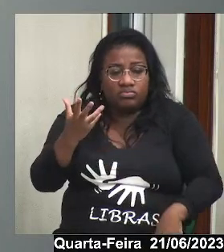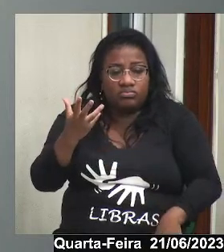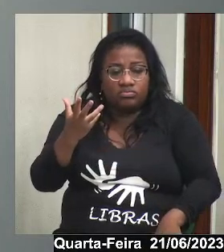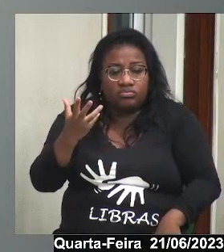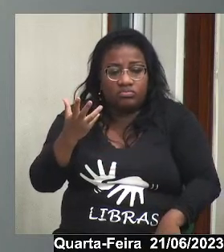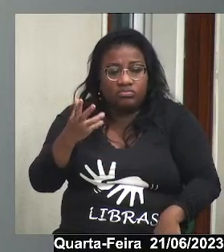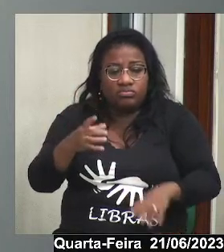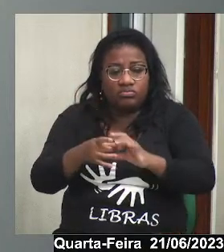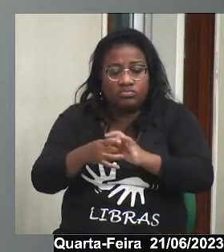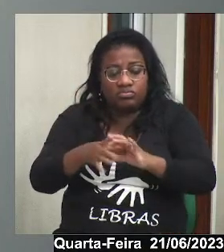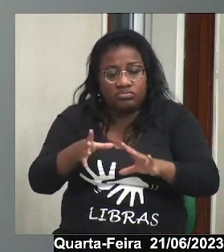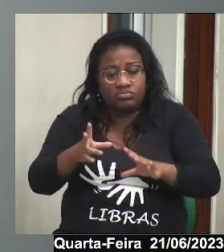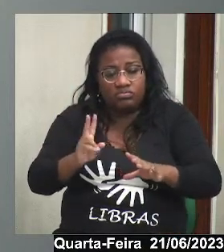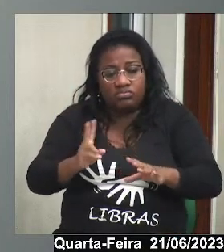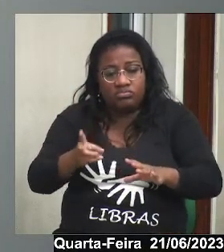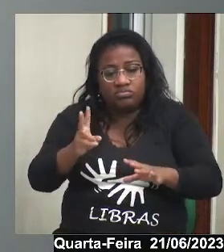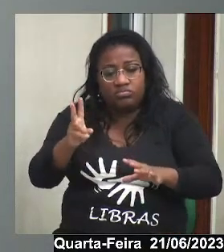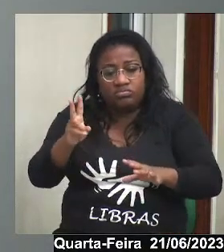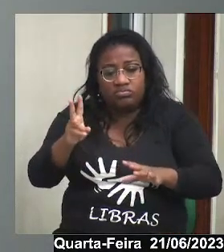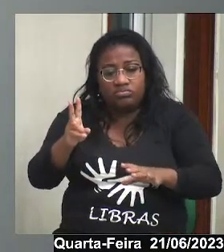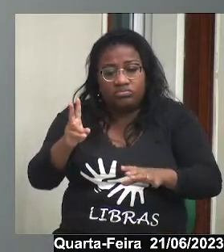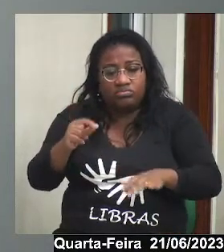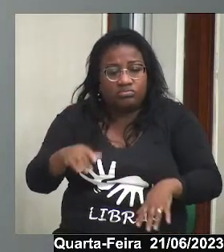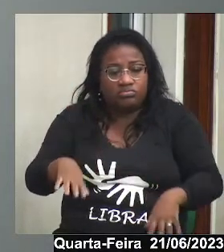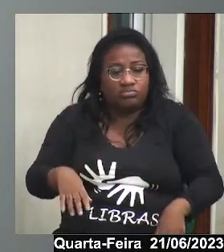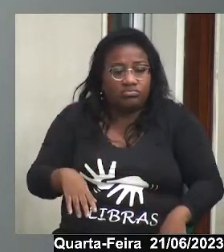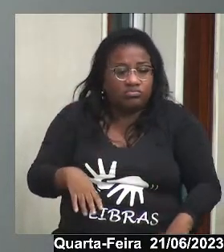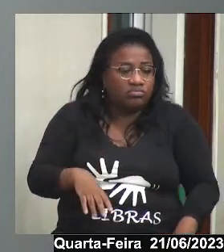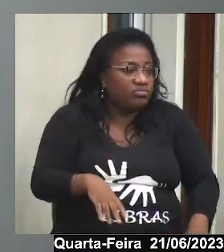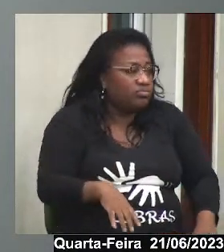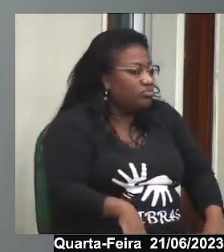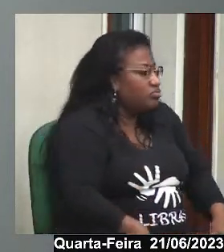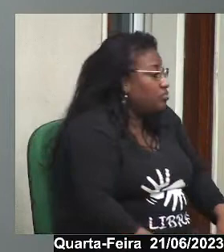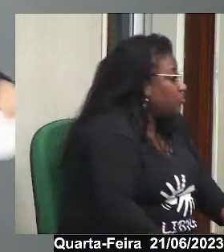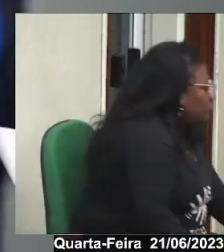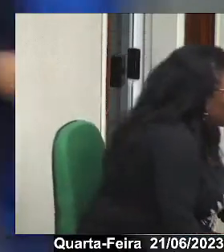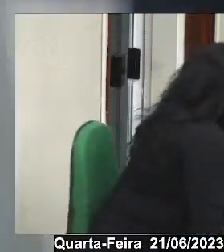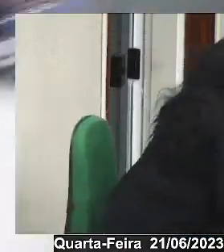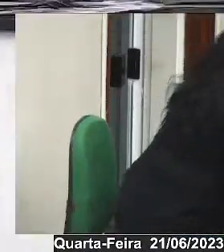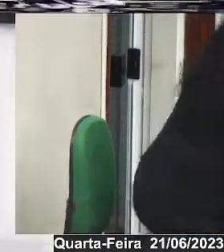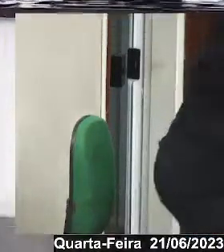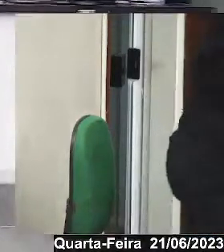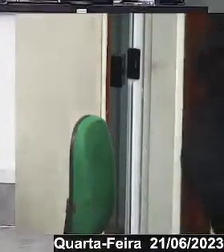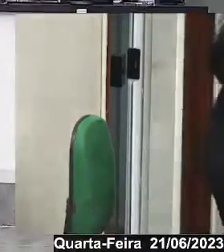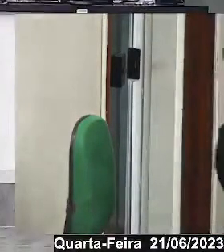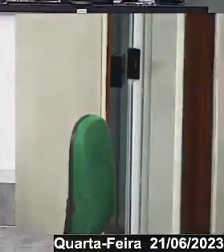esse problema. Porque se deixar como está, eles serão prejudicados.